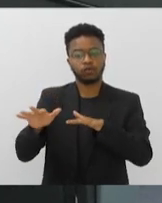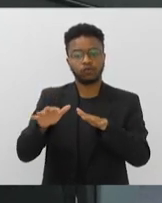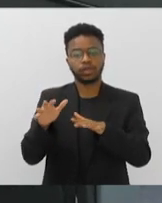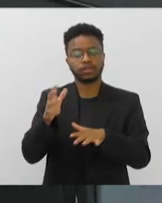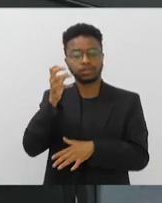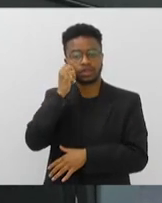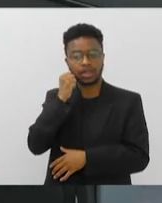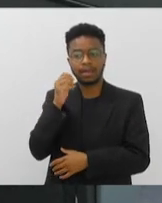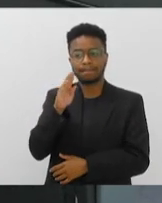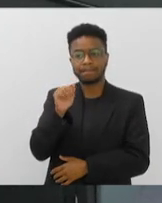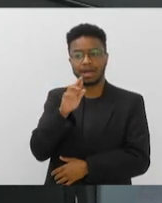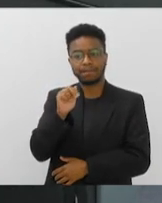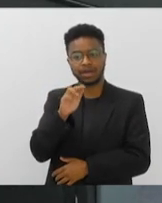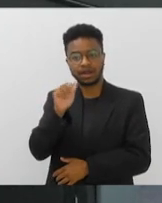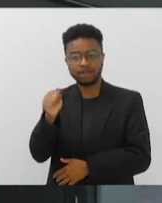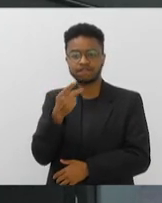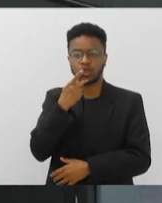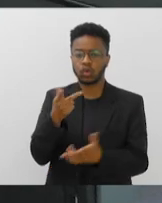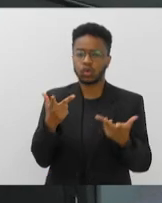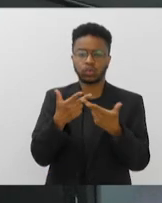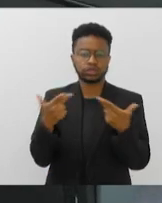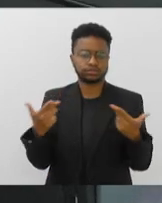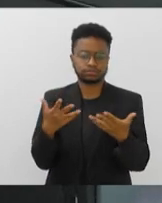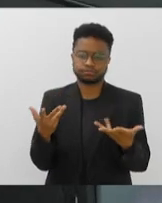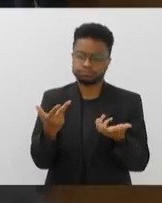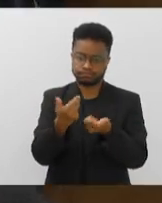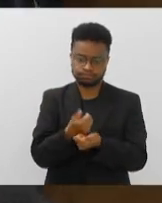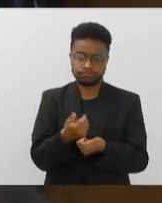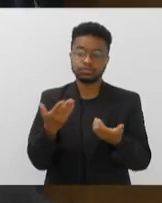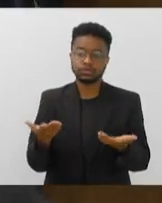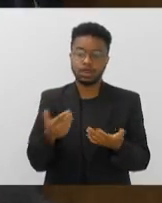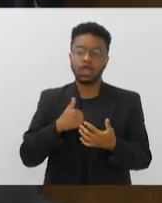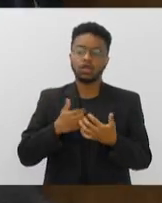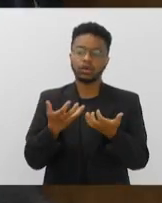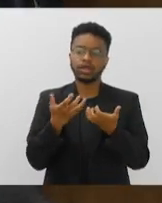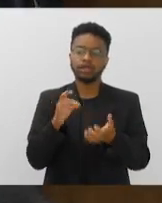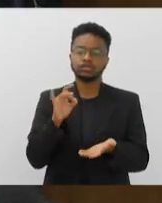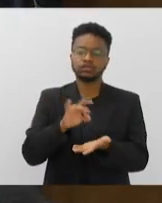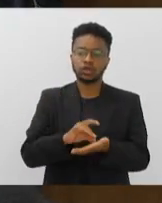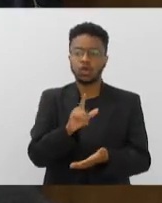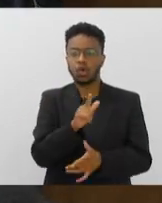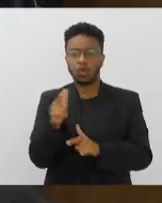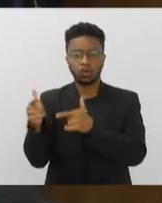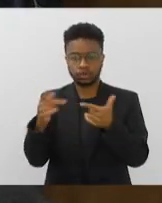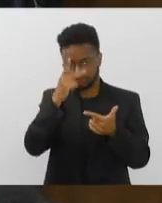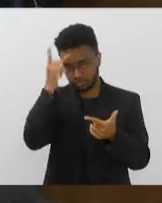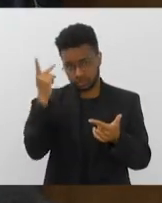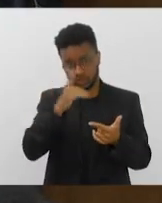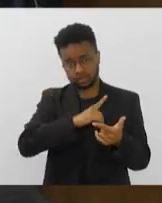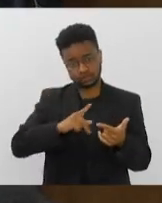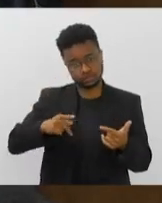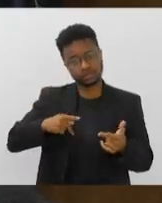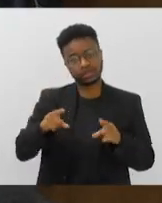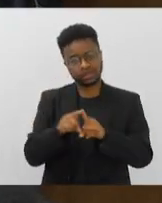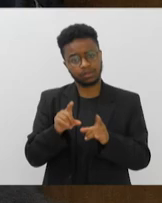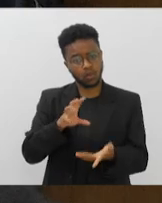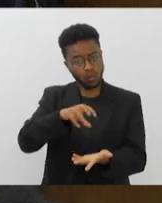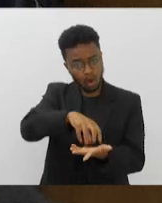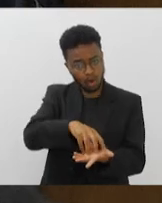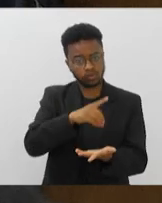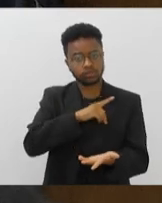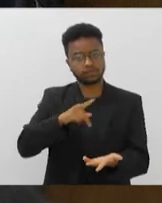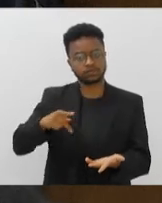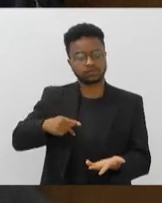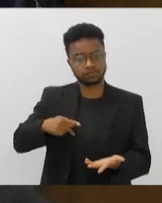uma fala aqui que foi brilhante eh e eu gostaria muito que outros defensores e que a defensoria toda enquanto órgão